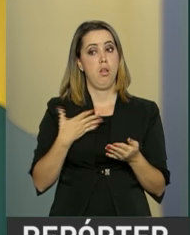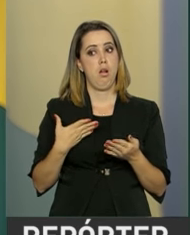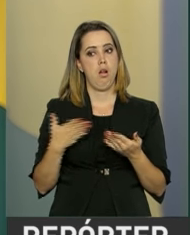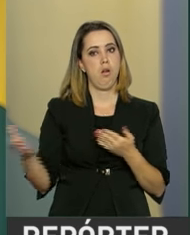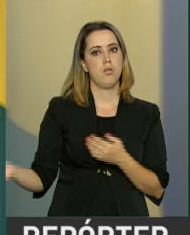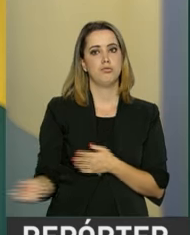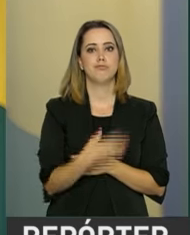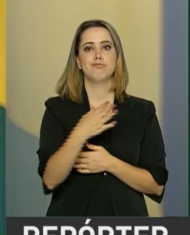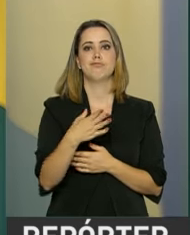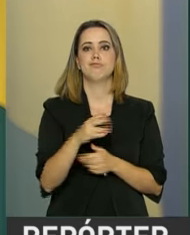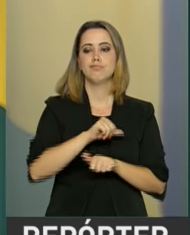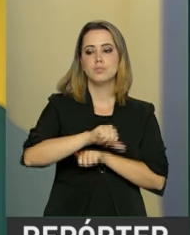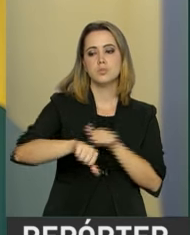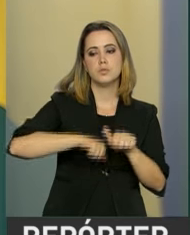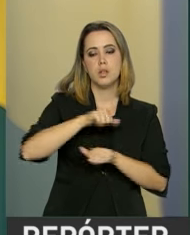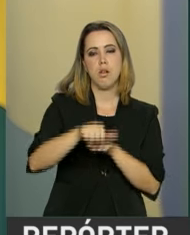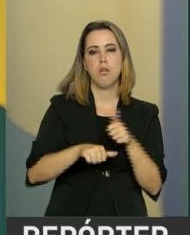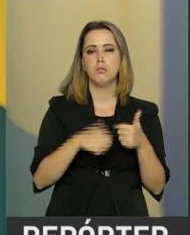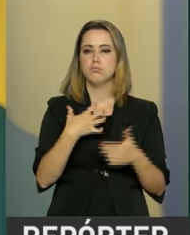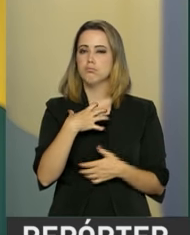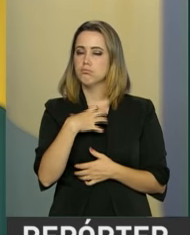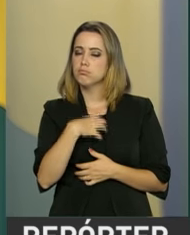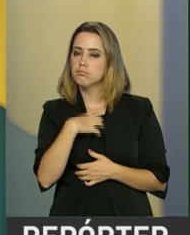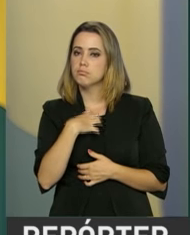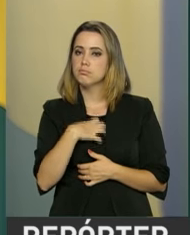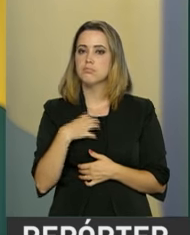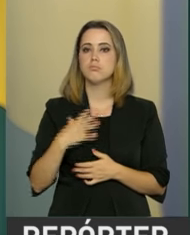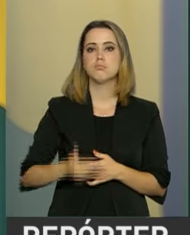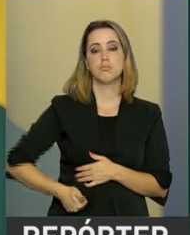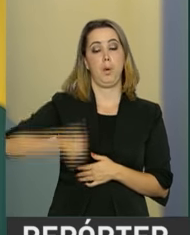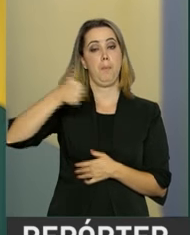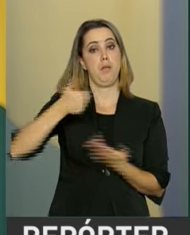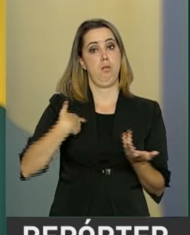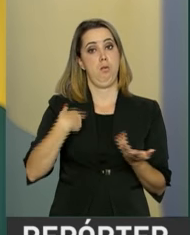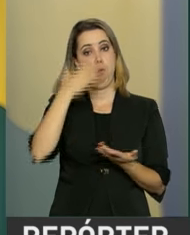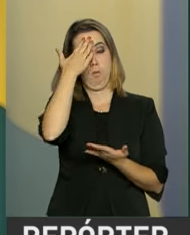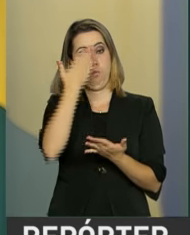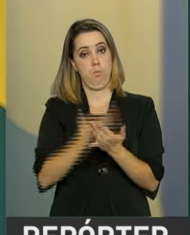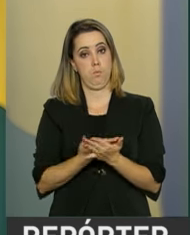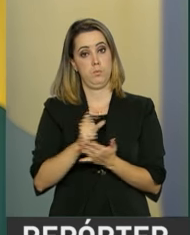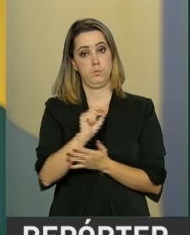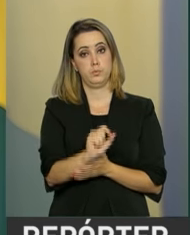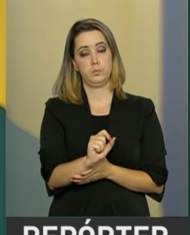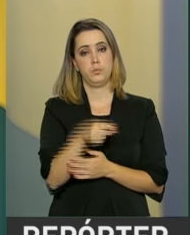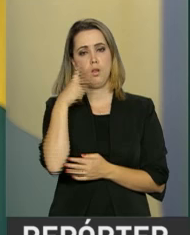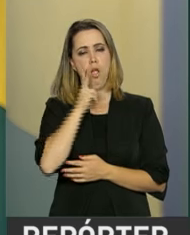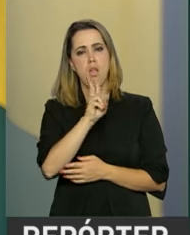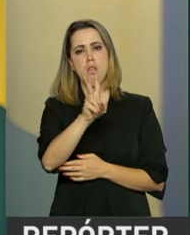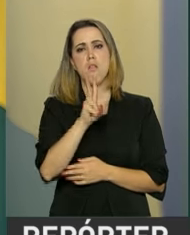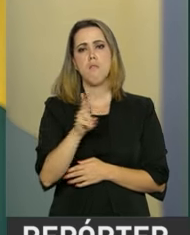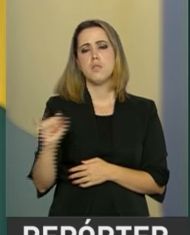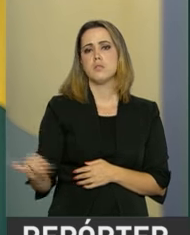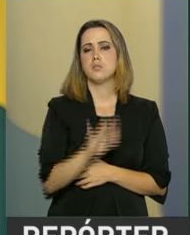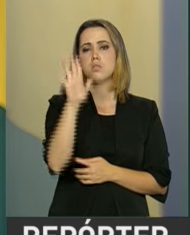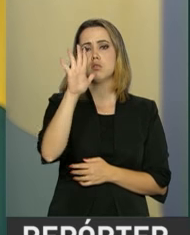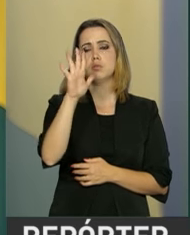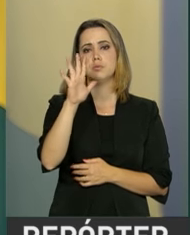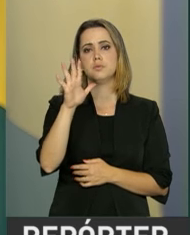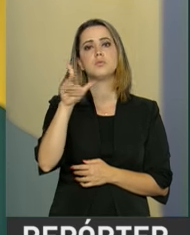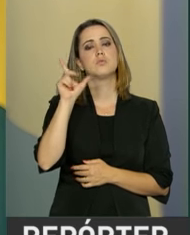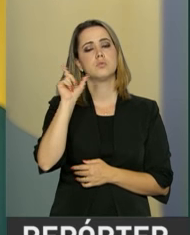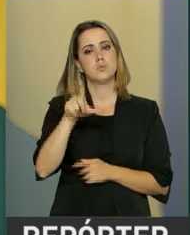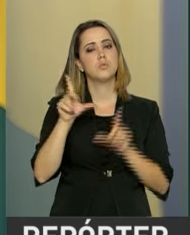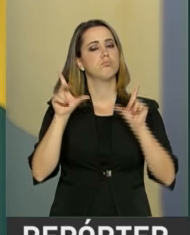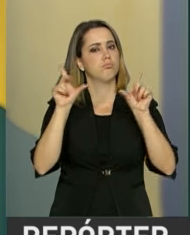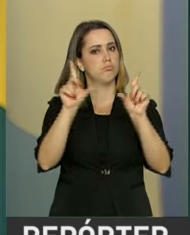a um clima, pensamos nós, de mais otimismo e confiança. Vejam que a inflação está